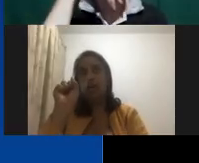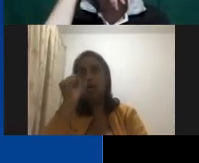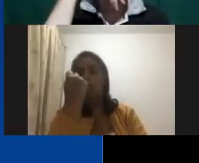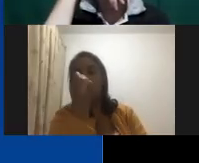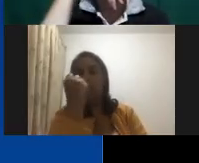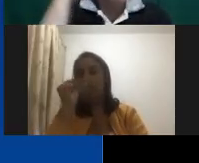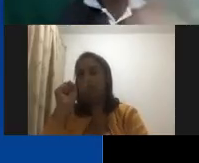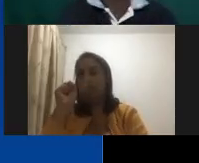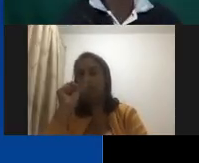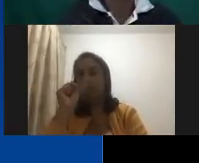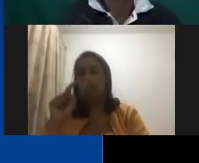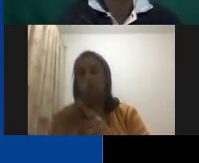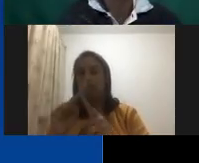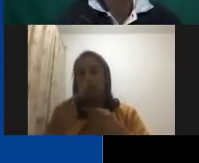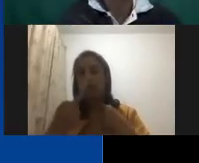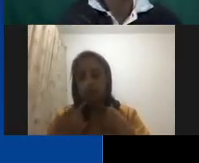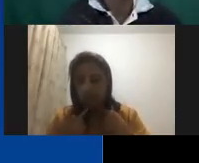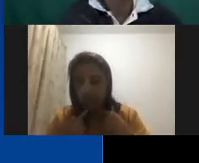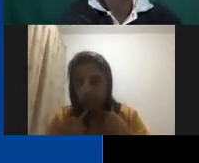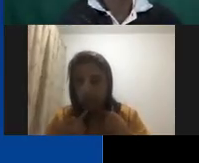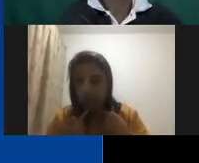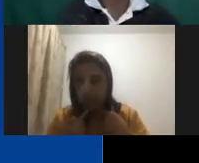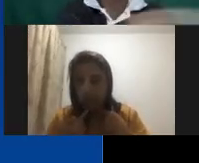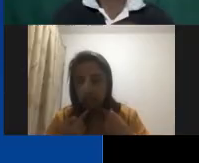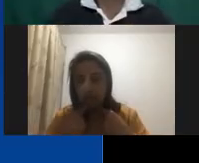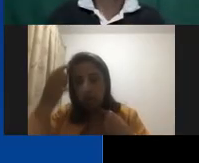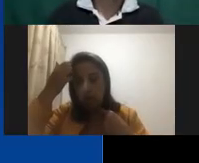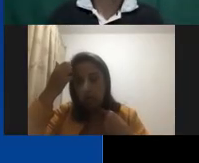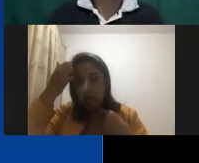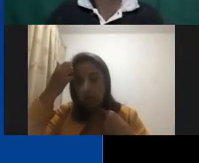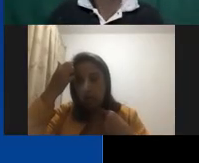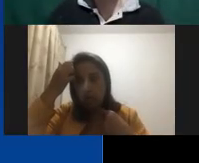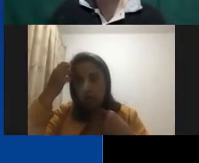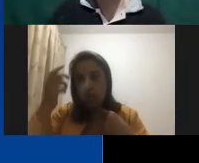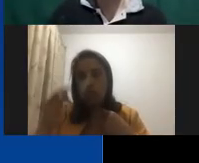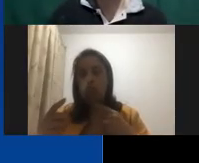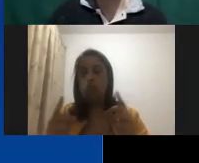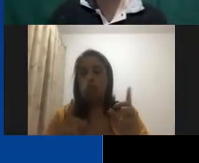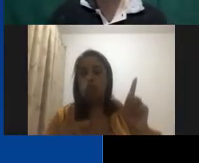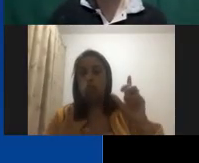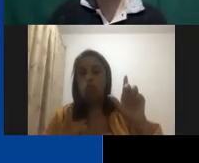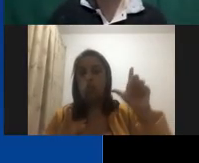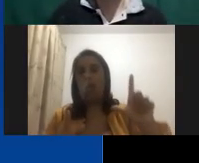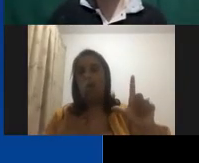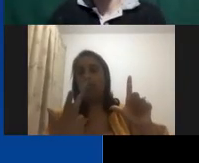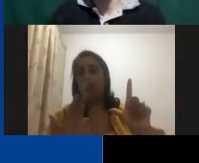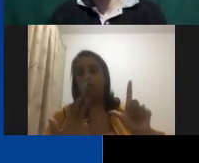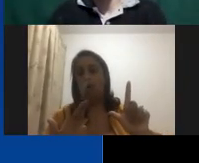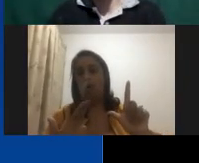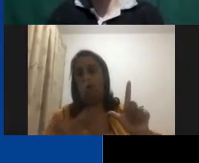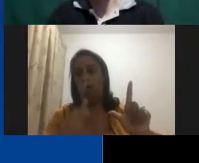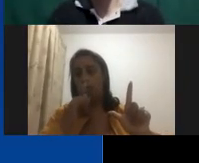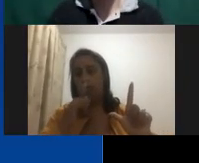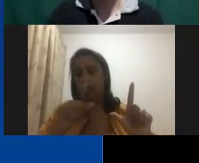a inclinação do mesmo lado, a inclinação homolateral. Então, por exemplo, vou contrair meu